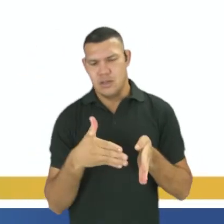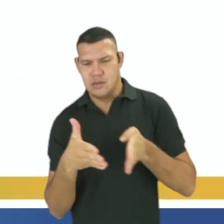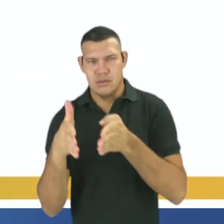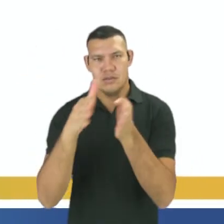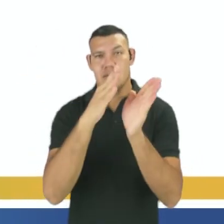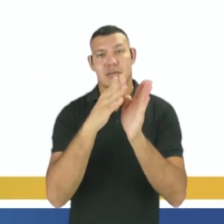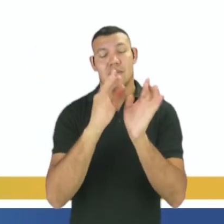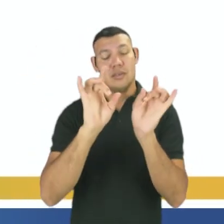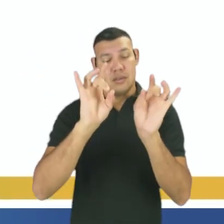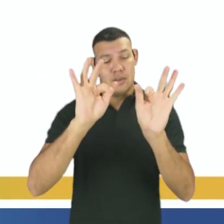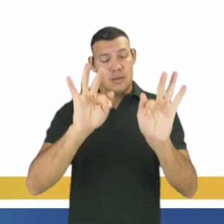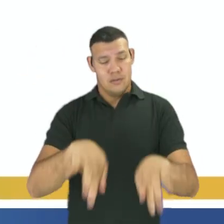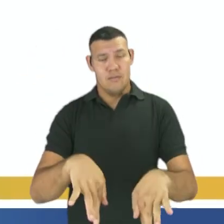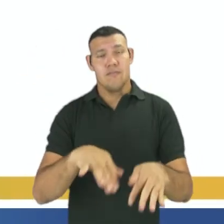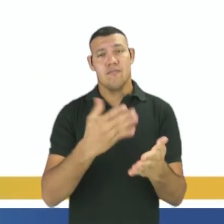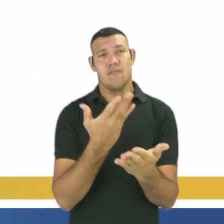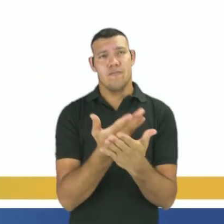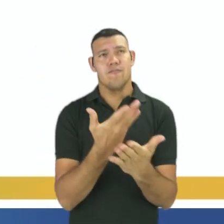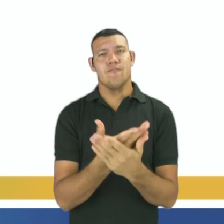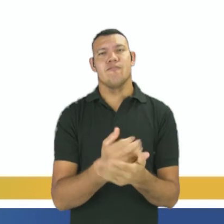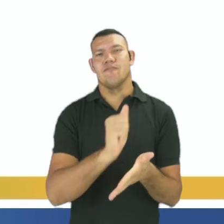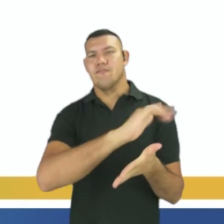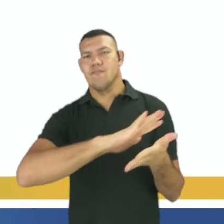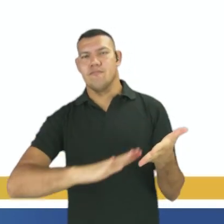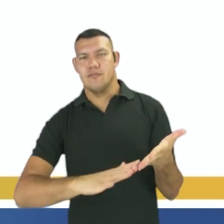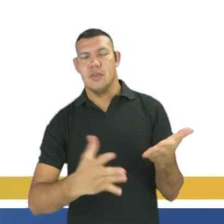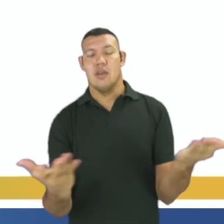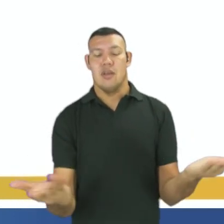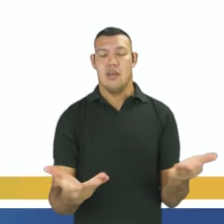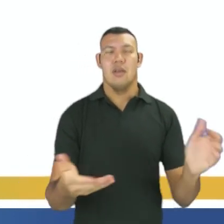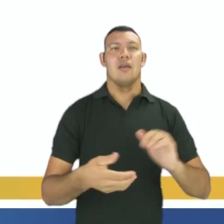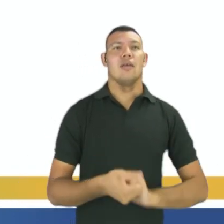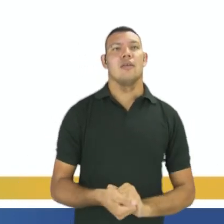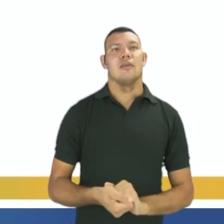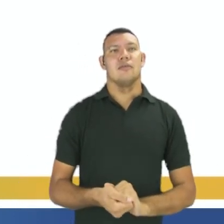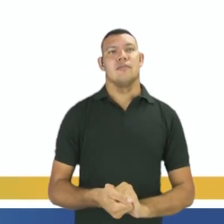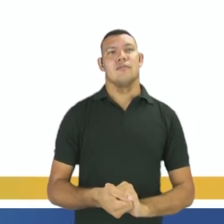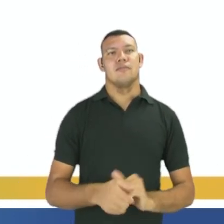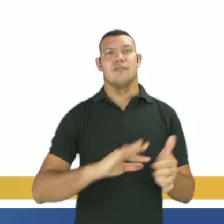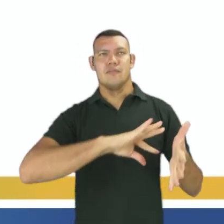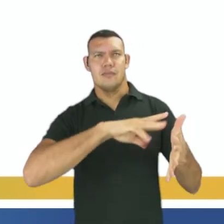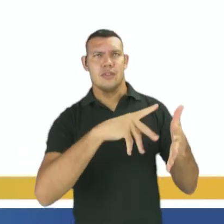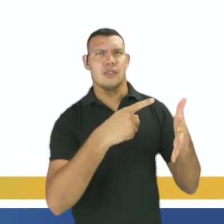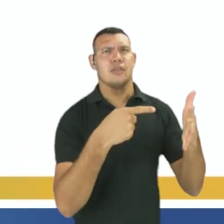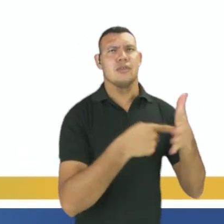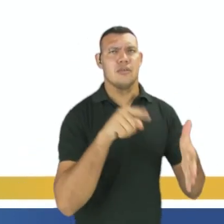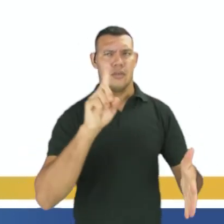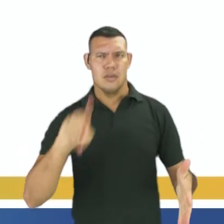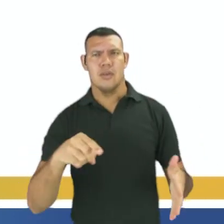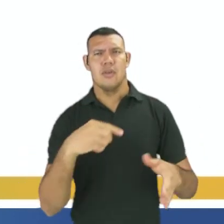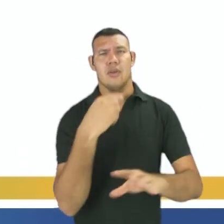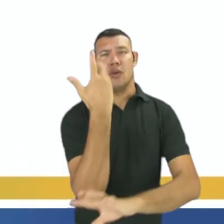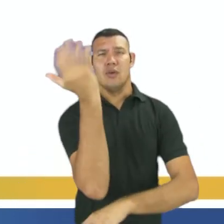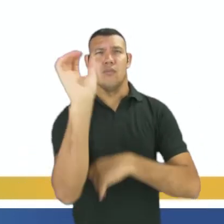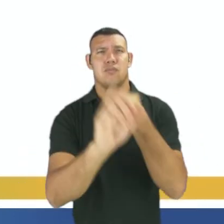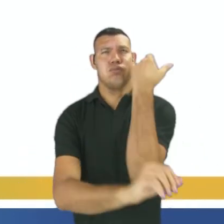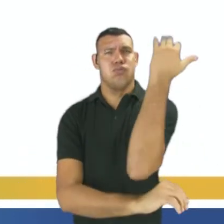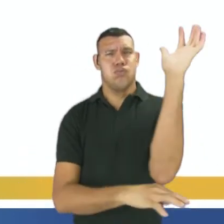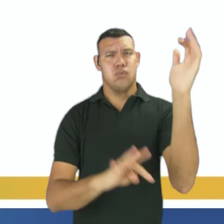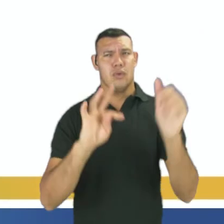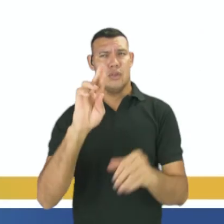e para nós concluirmos nossa aula de hoje nós temos aqui um exercício ao dia assim Amazônia é considerada uma floresta tropical